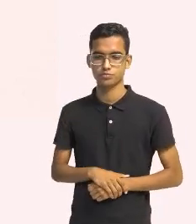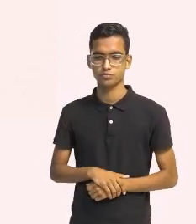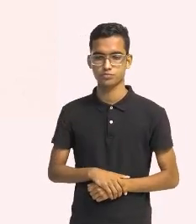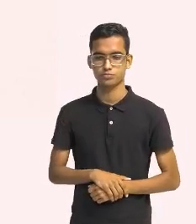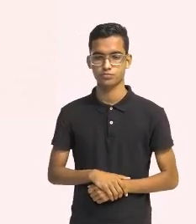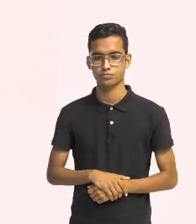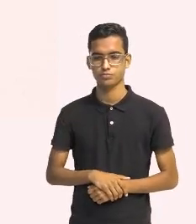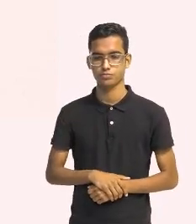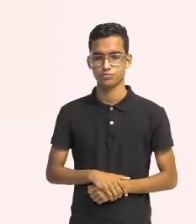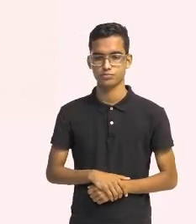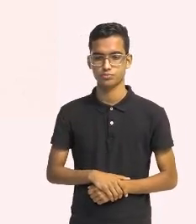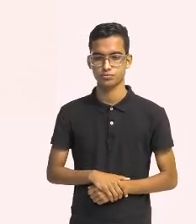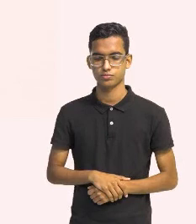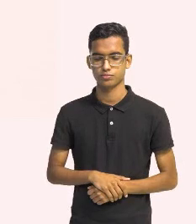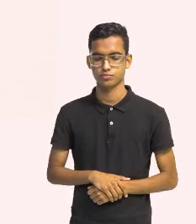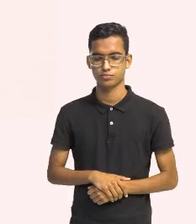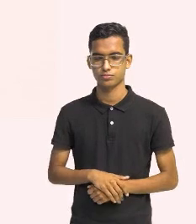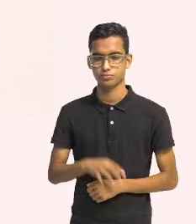tá?